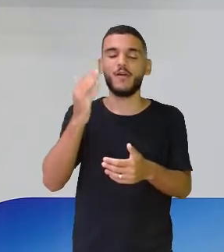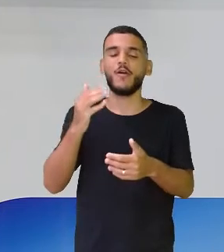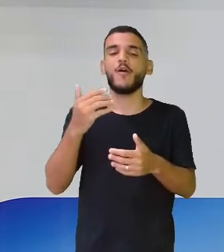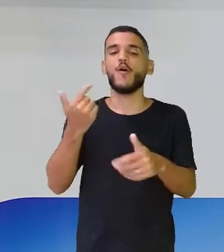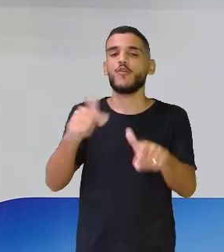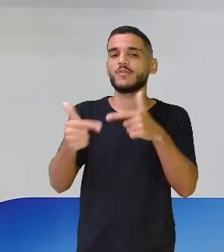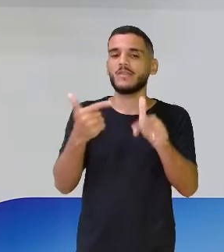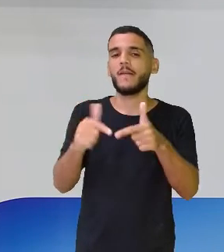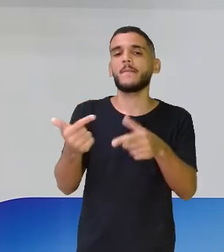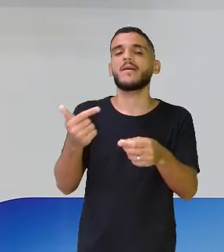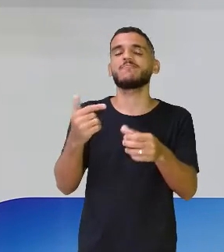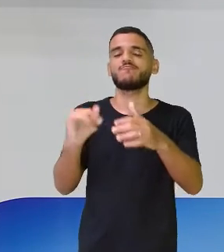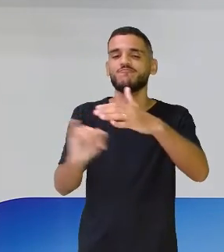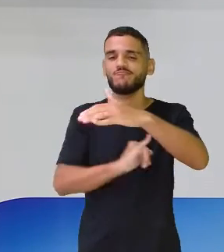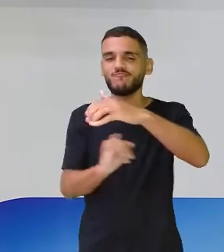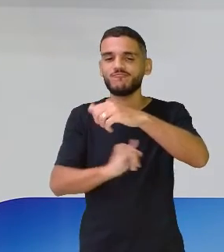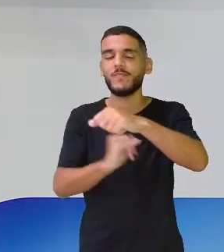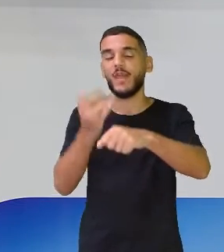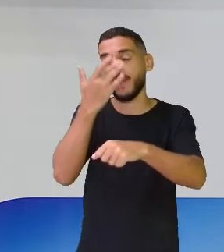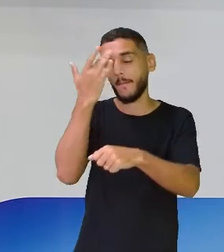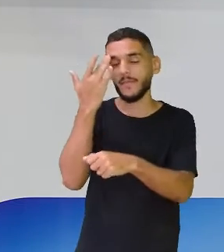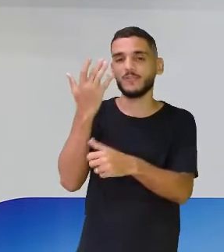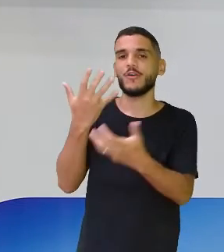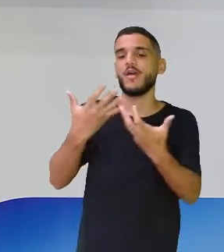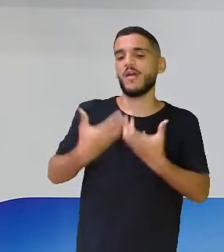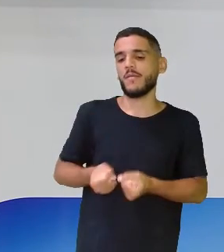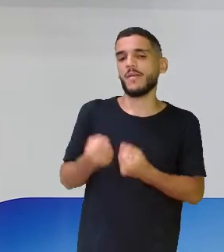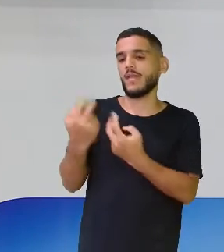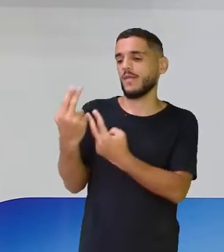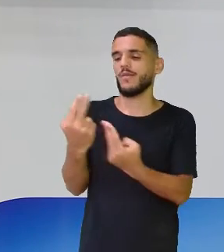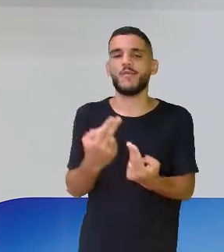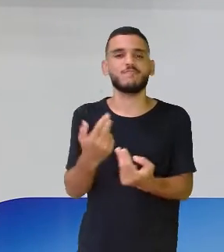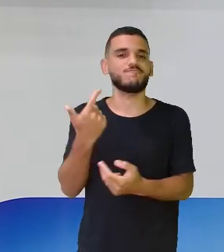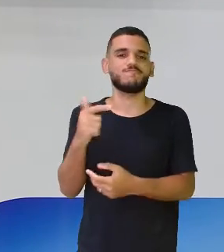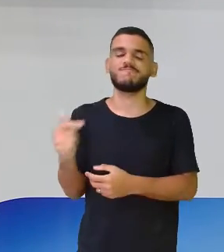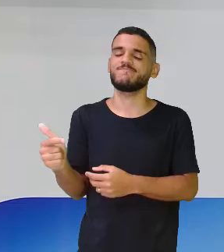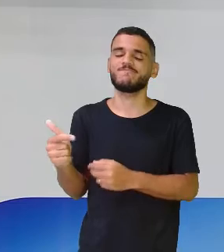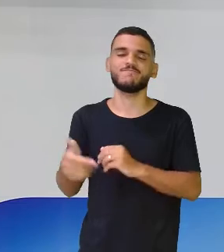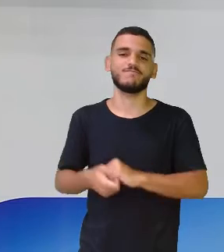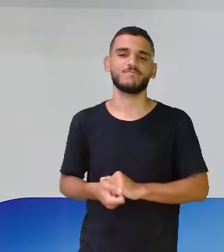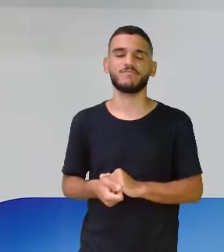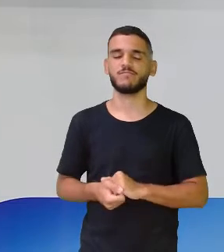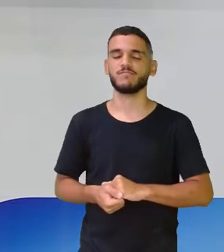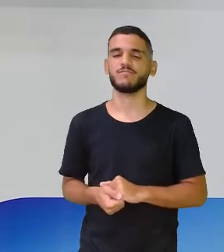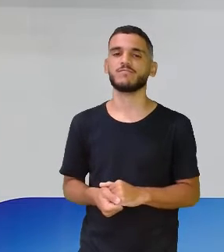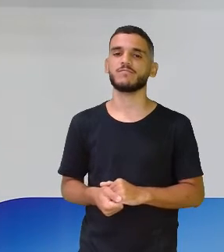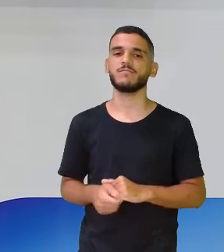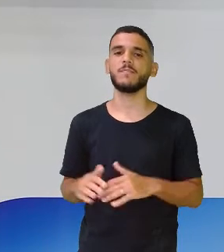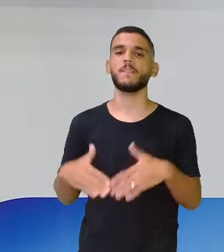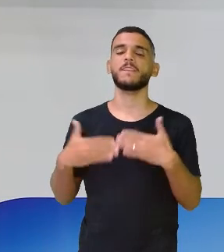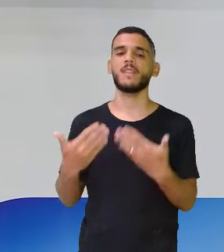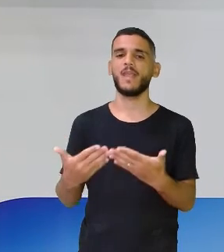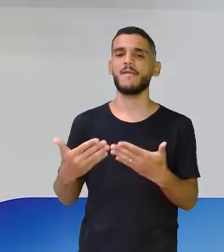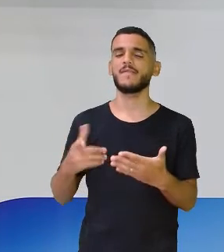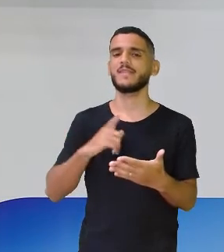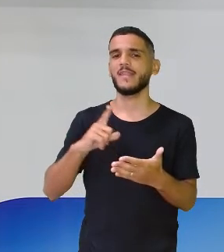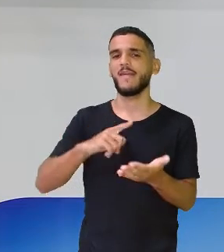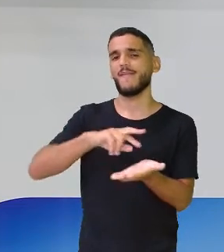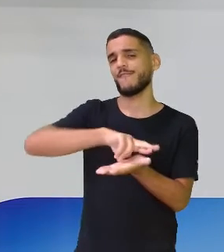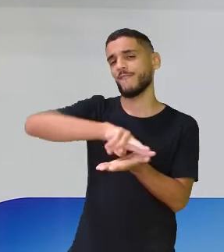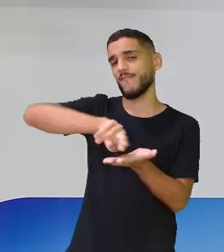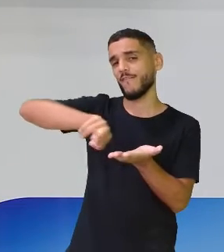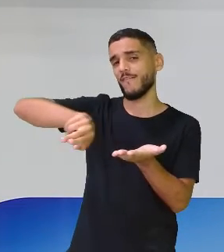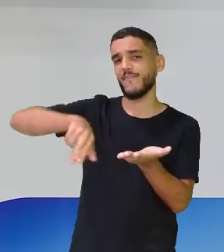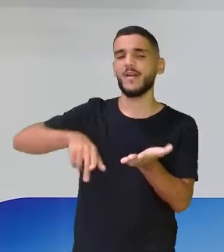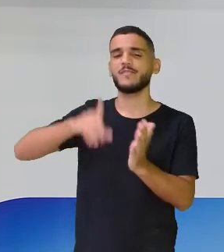formal, você vai estar recebendo conforme o que você trabalhou. Porque vários e vários direitos trabalhistas